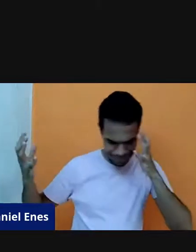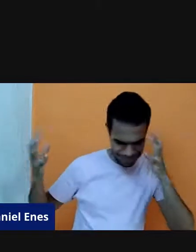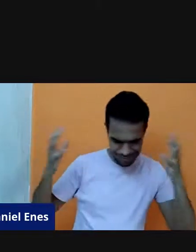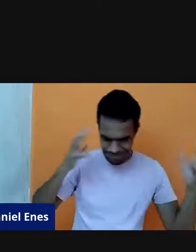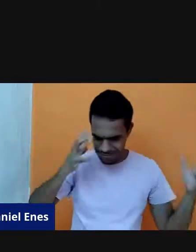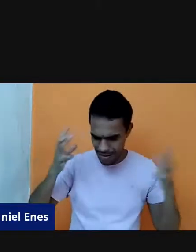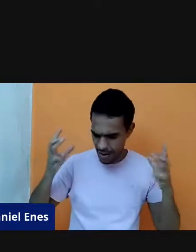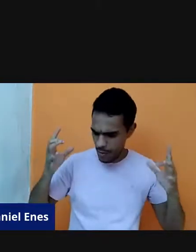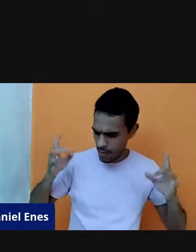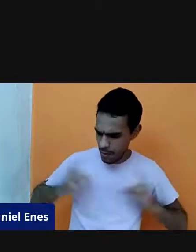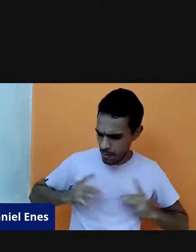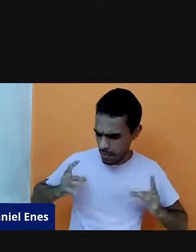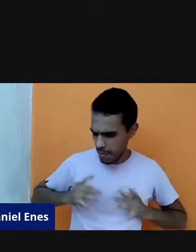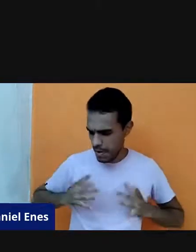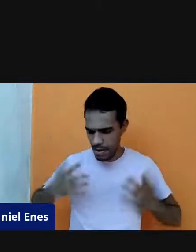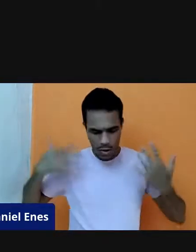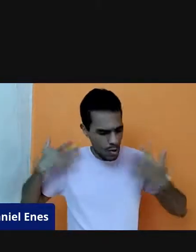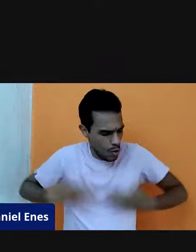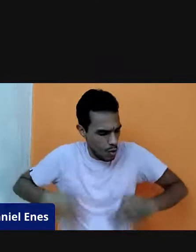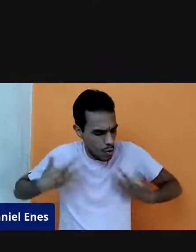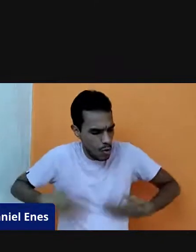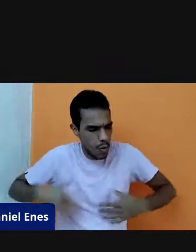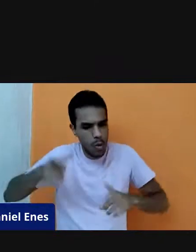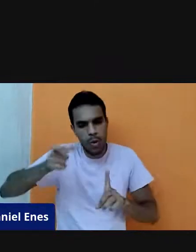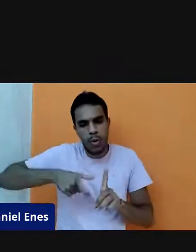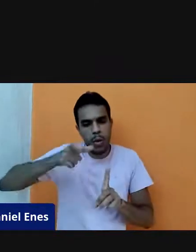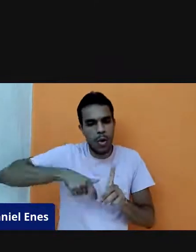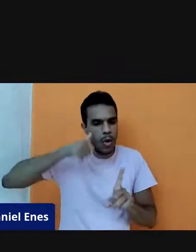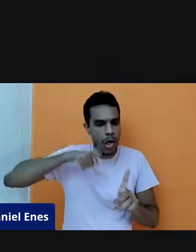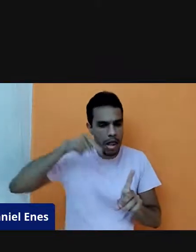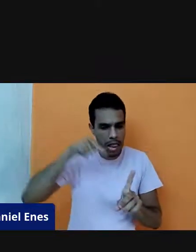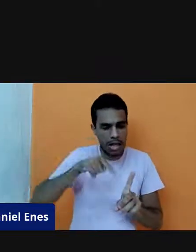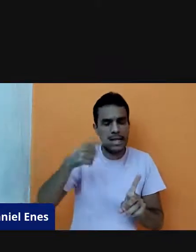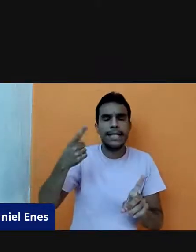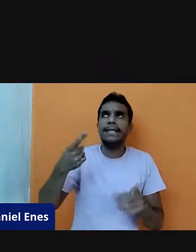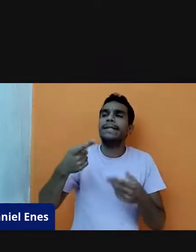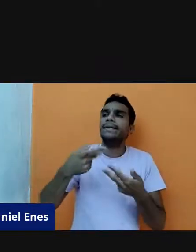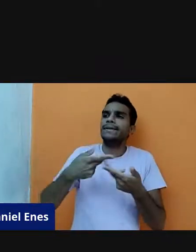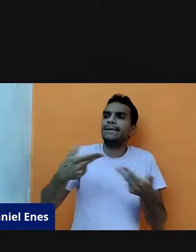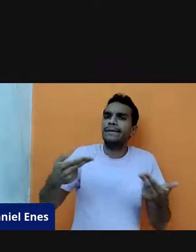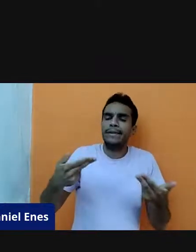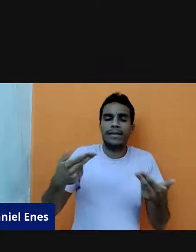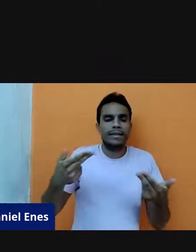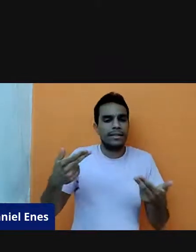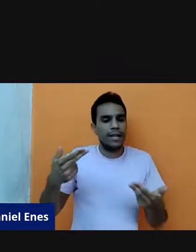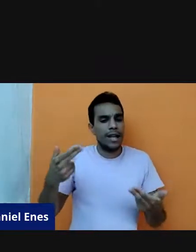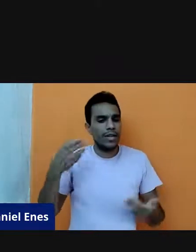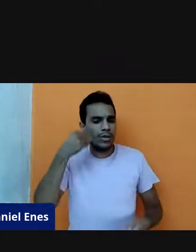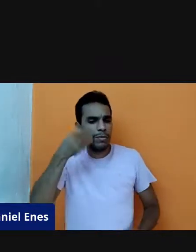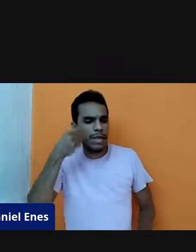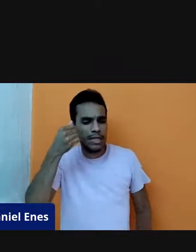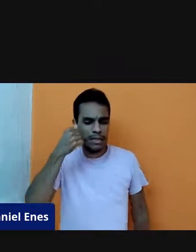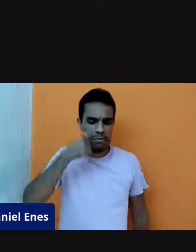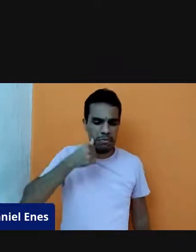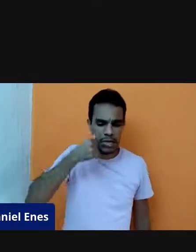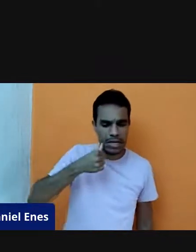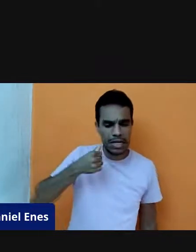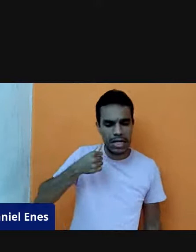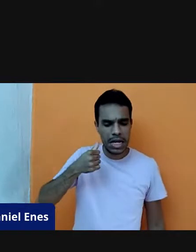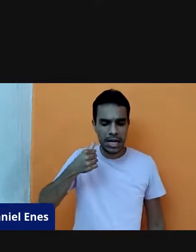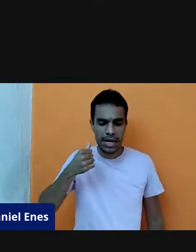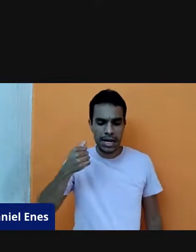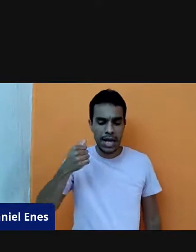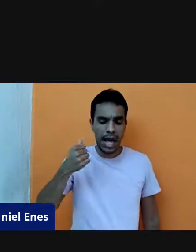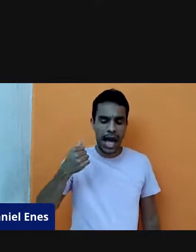aflições da personagem, contrapondo as suas experiências de menina e de mulher e